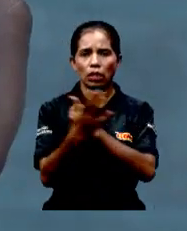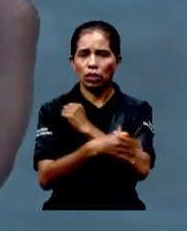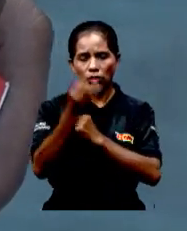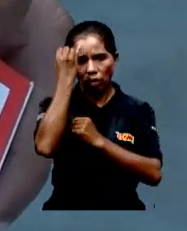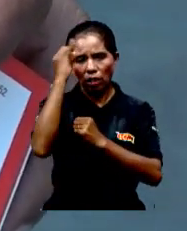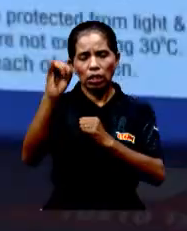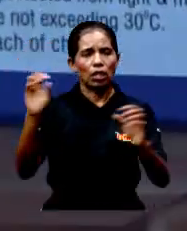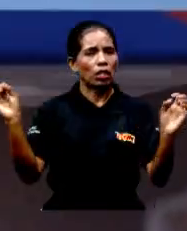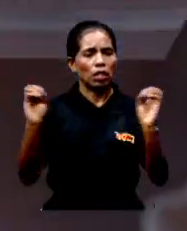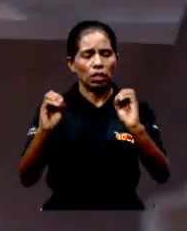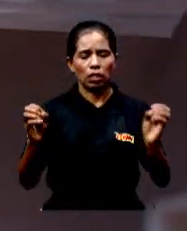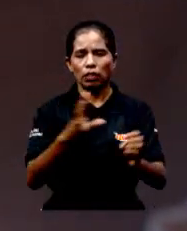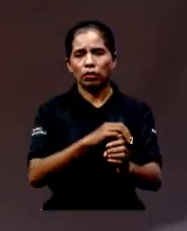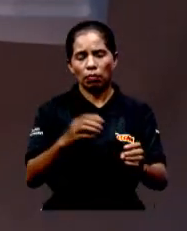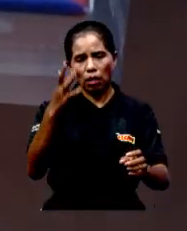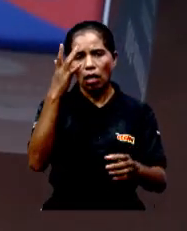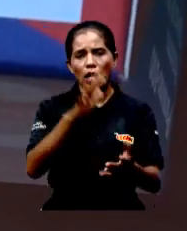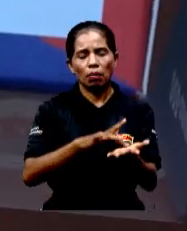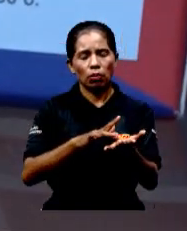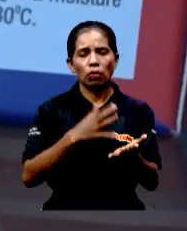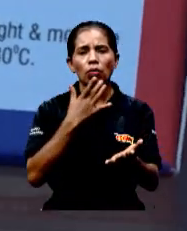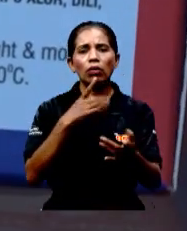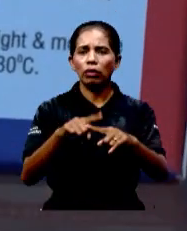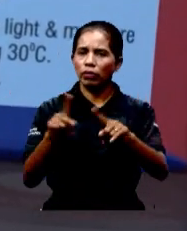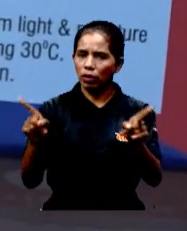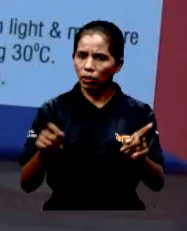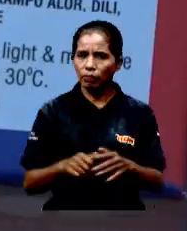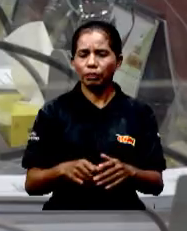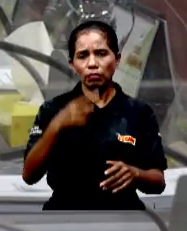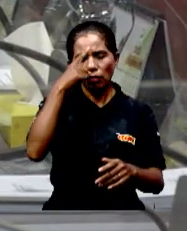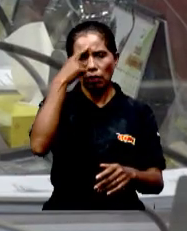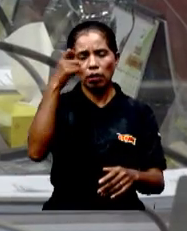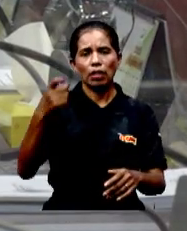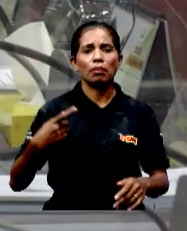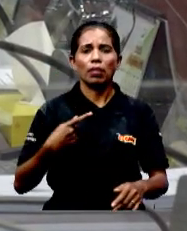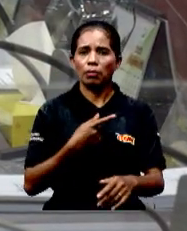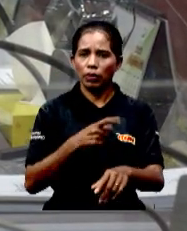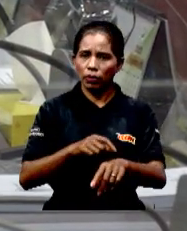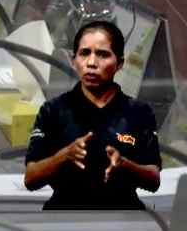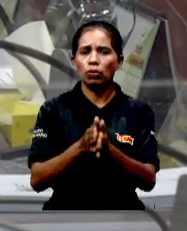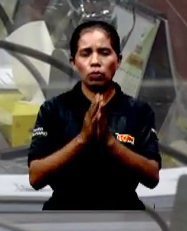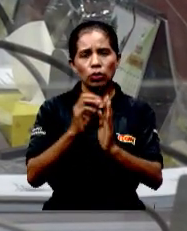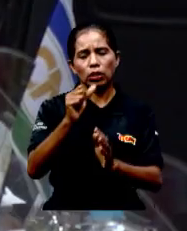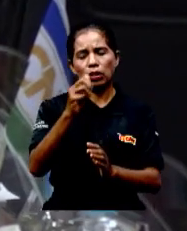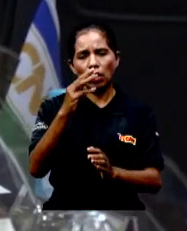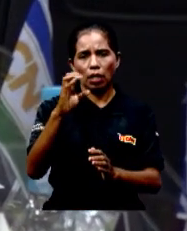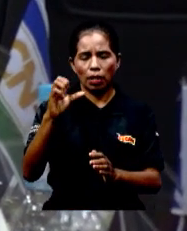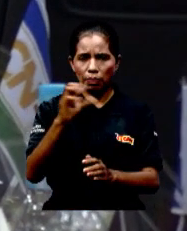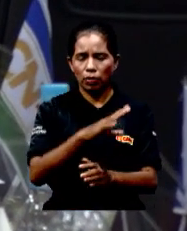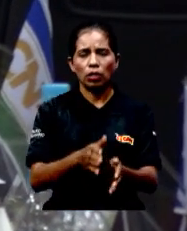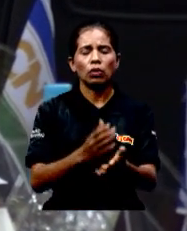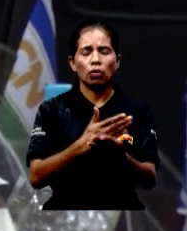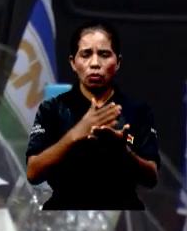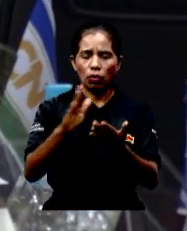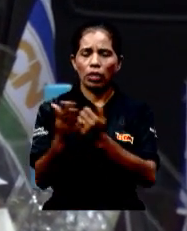também muro que refere a cor diferente. Também no Parlamento Nacional, Russo Sames atu compra a muro cocinação vizinho